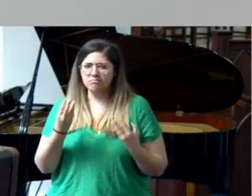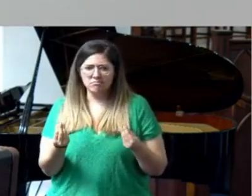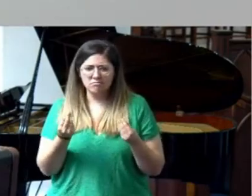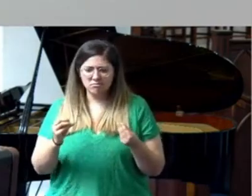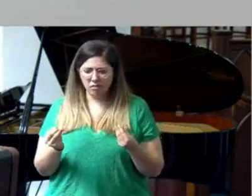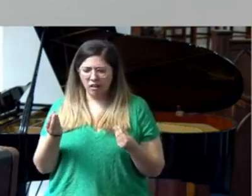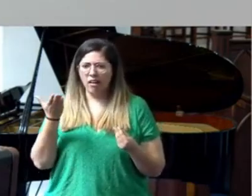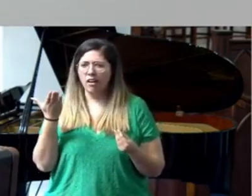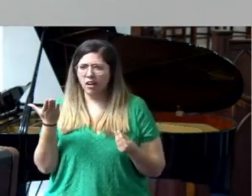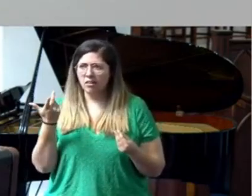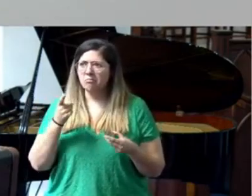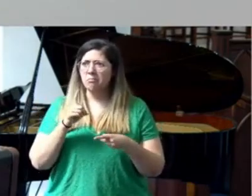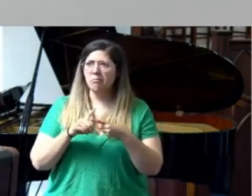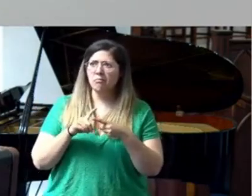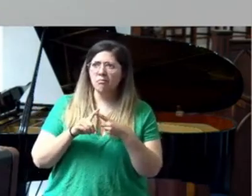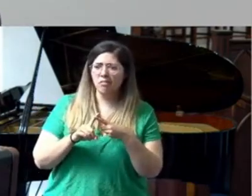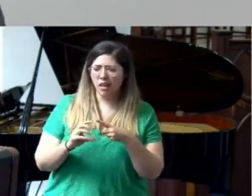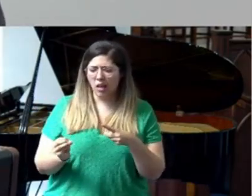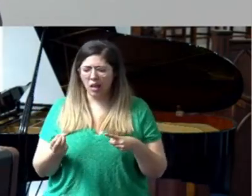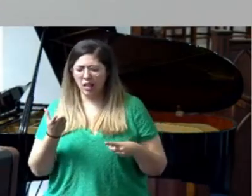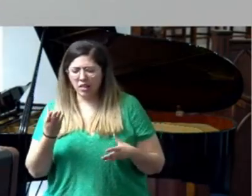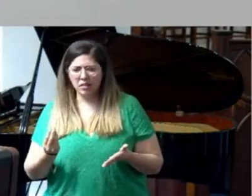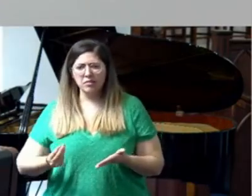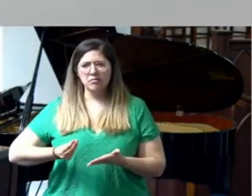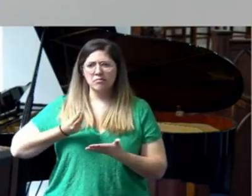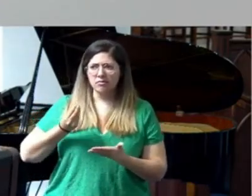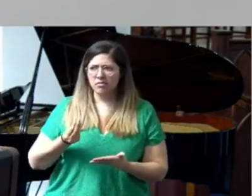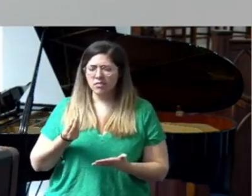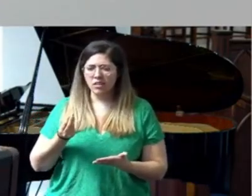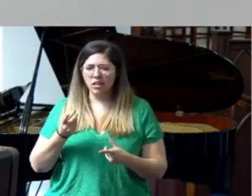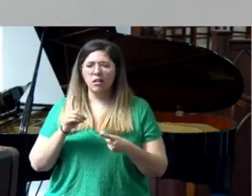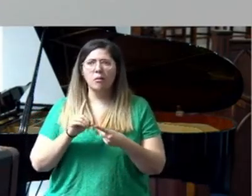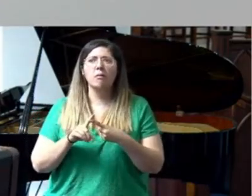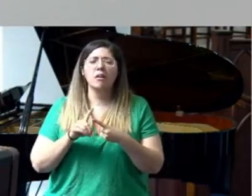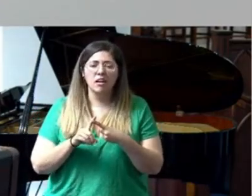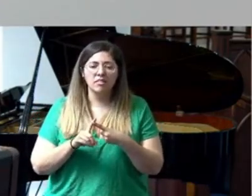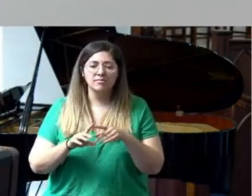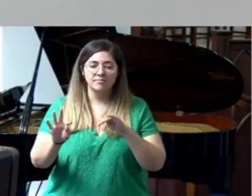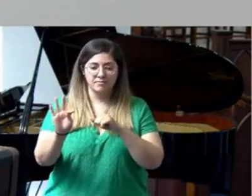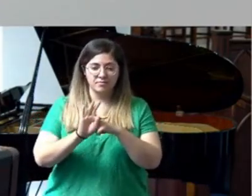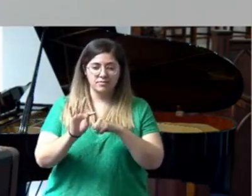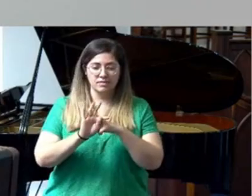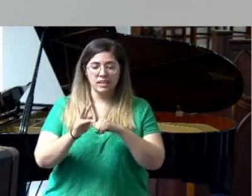que eu estou nessa situação? E tudo isso, à luz de Tiago, chama-se